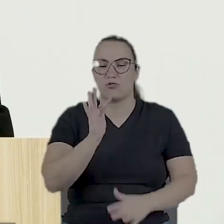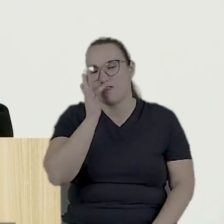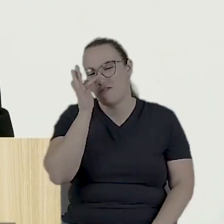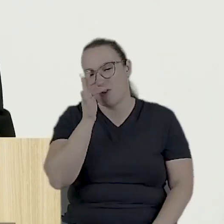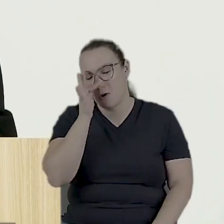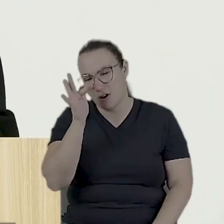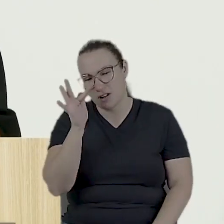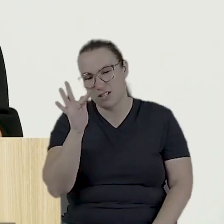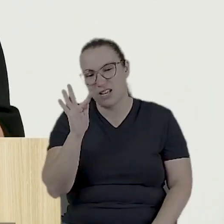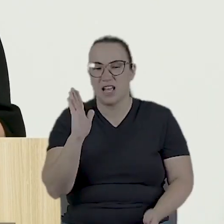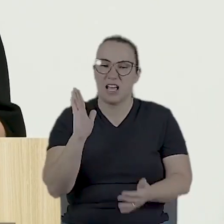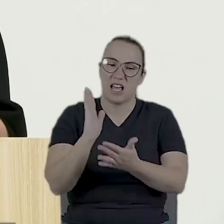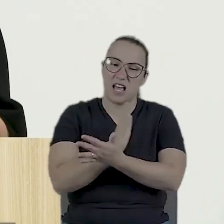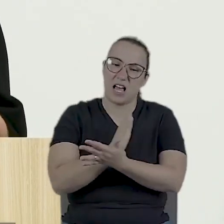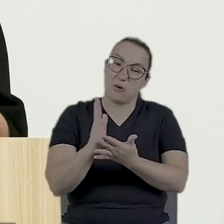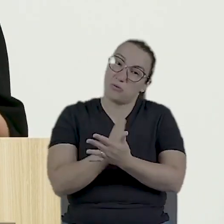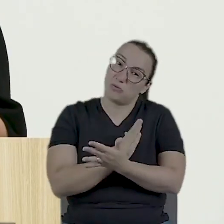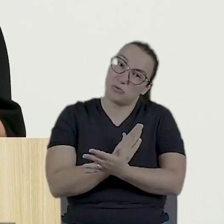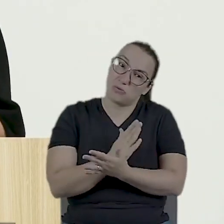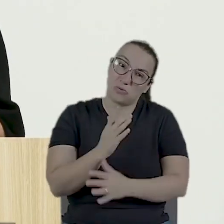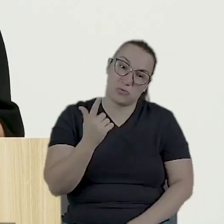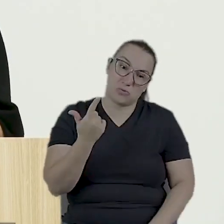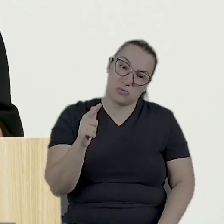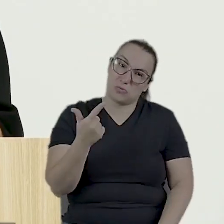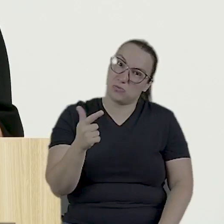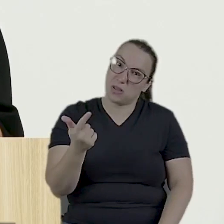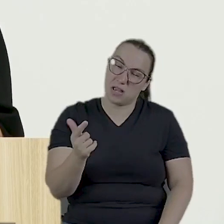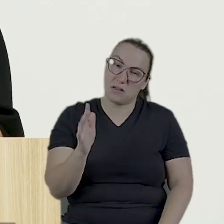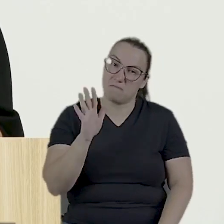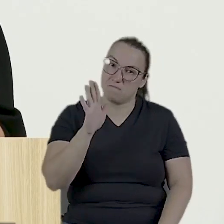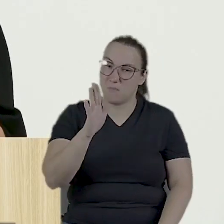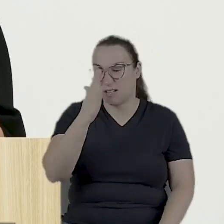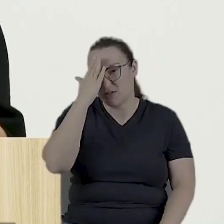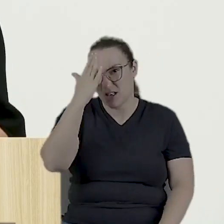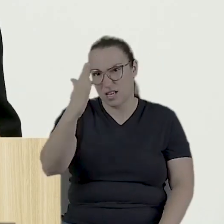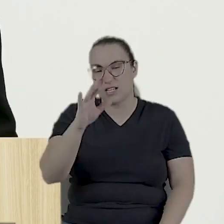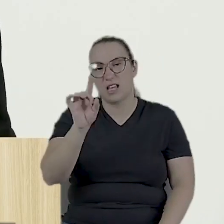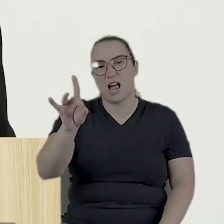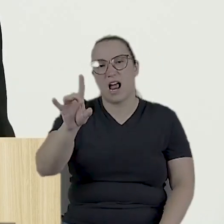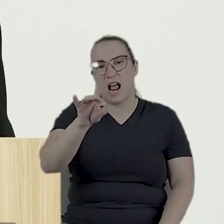outros nem tanto. Mas eu agradeço a cada um.